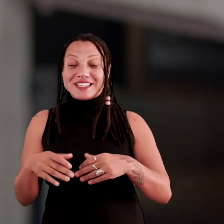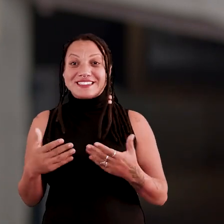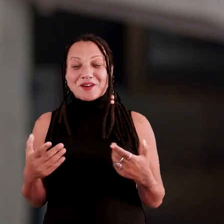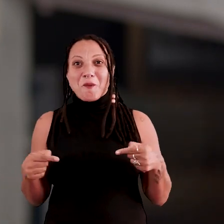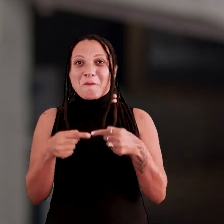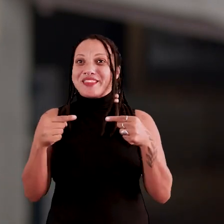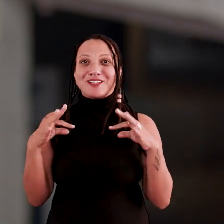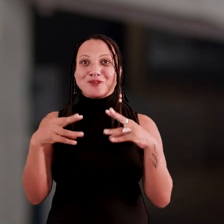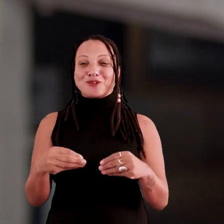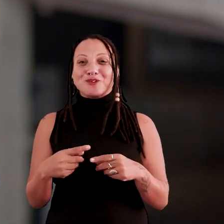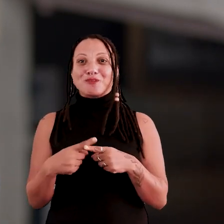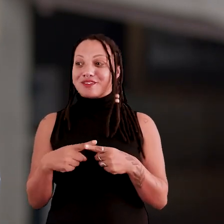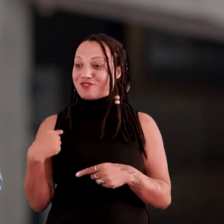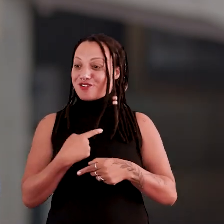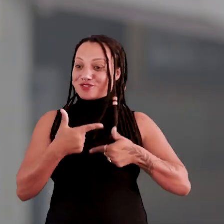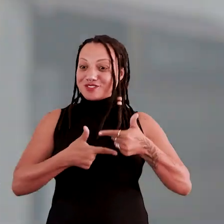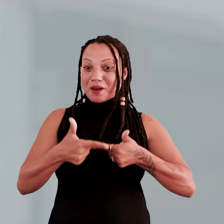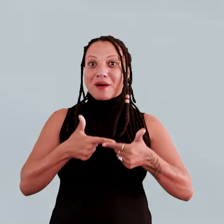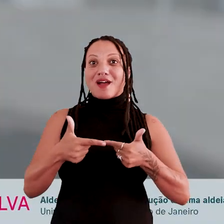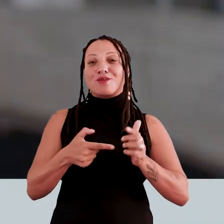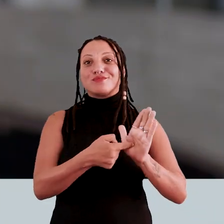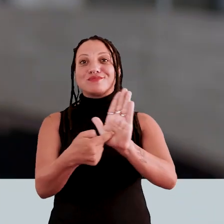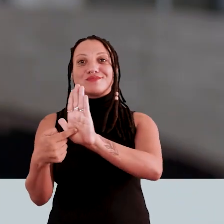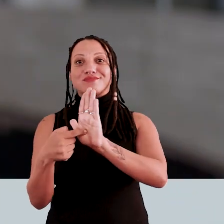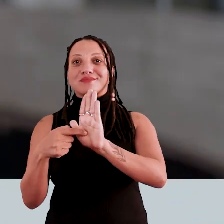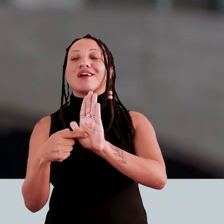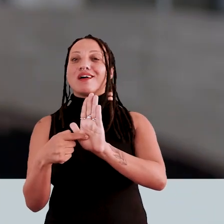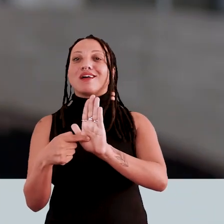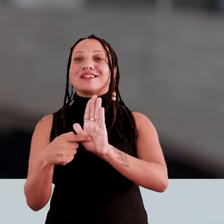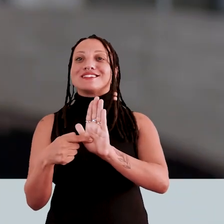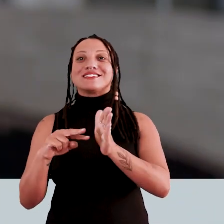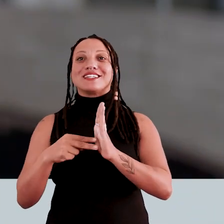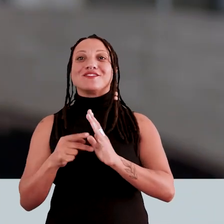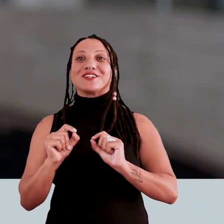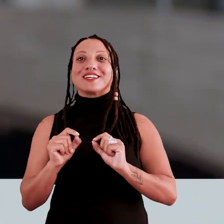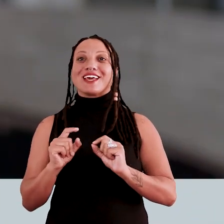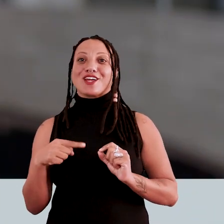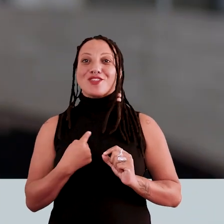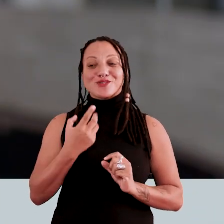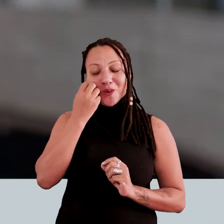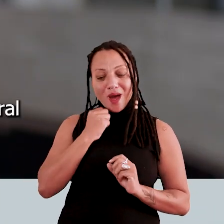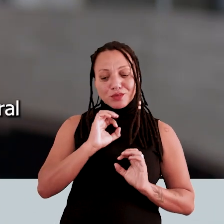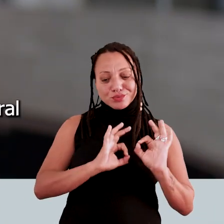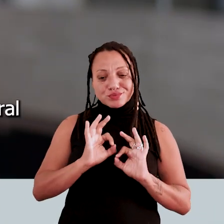próximas, tenham um contato com o que a gente desenvolveu durante esse tempo. Olá, eu sou o Gustavo, tenho 27